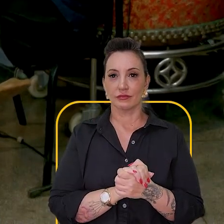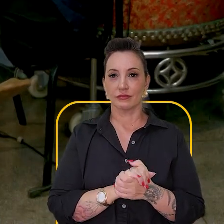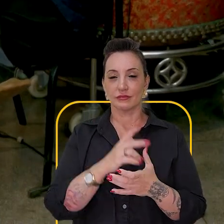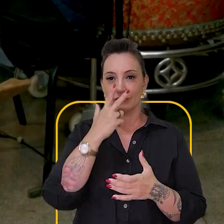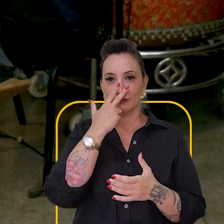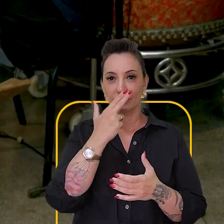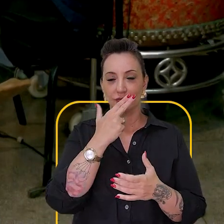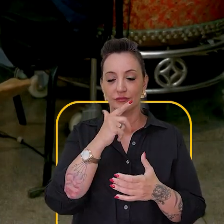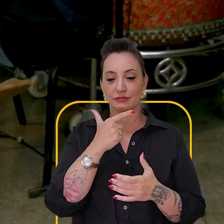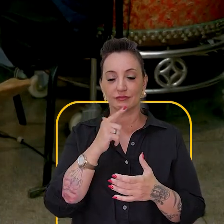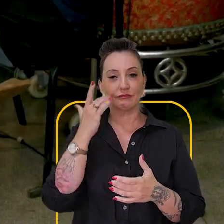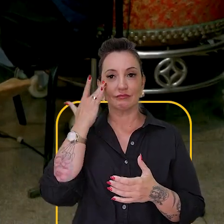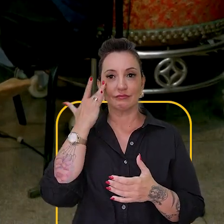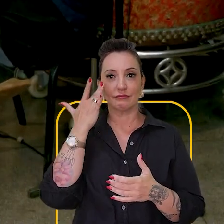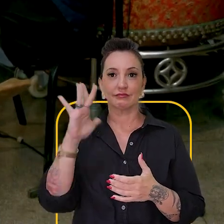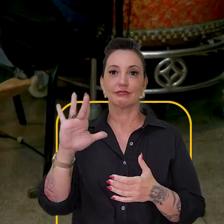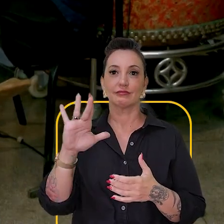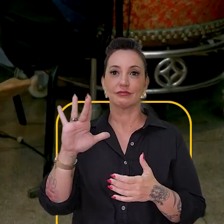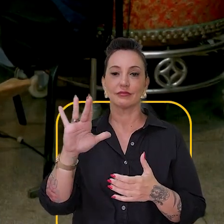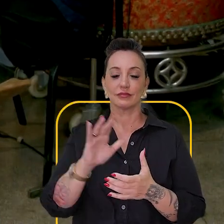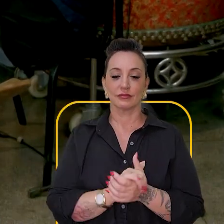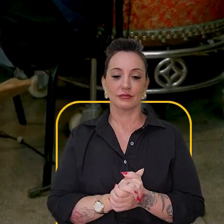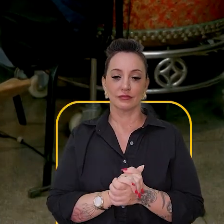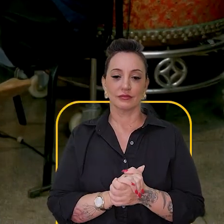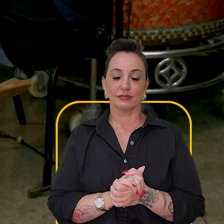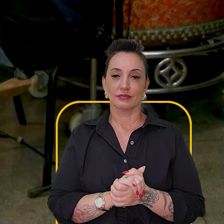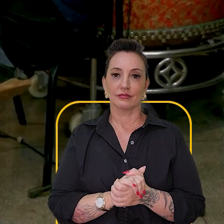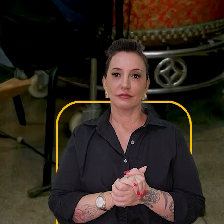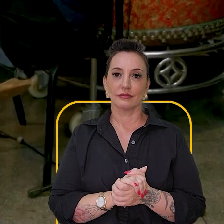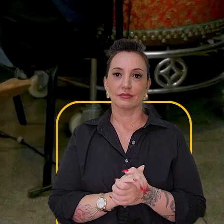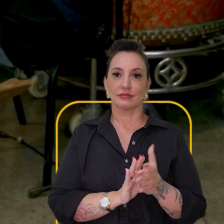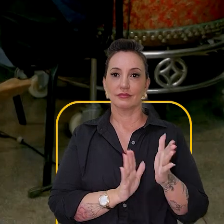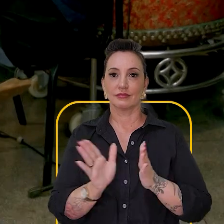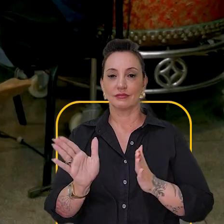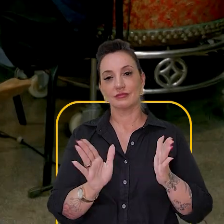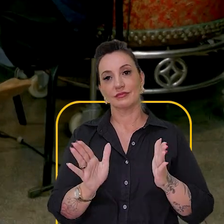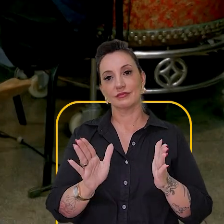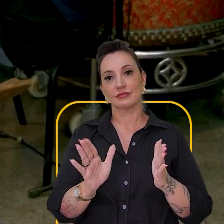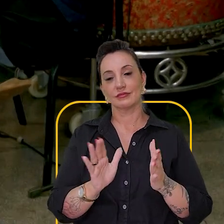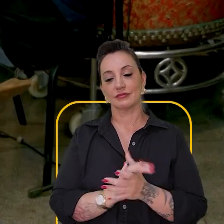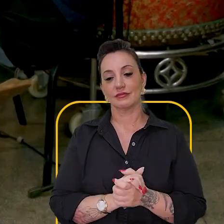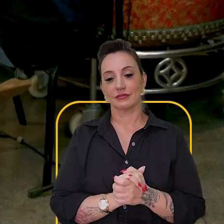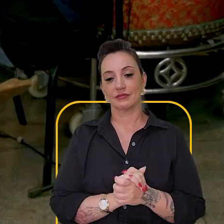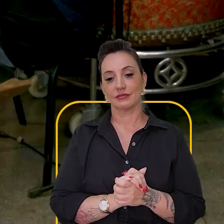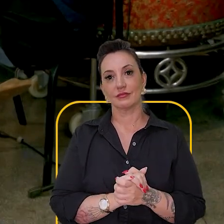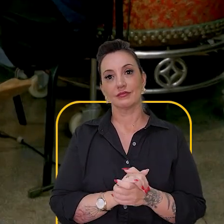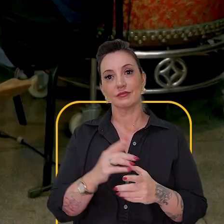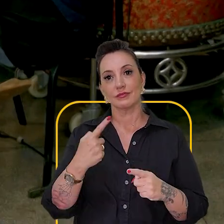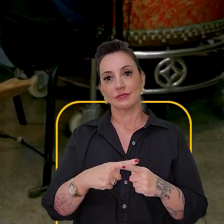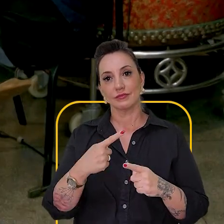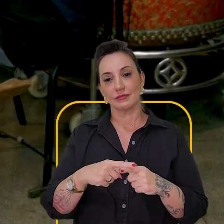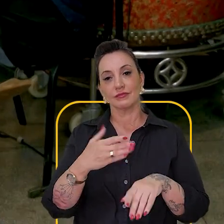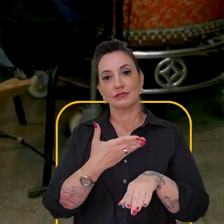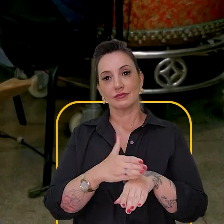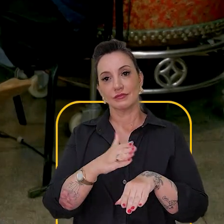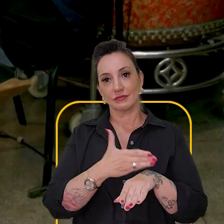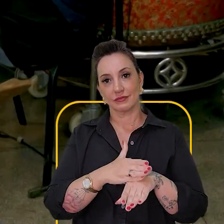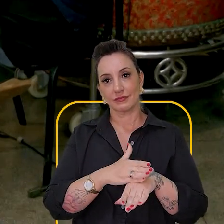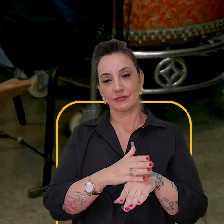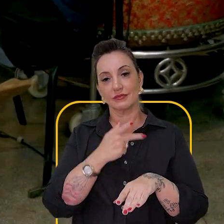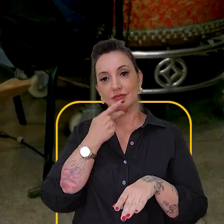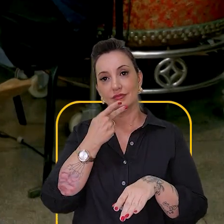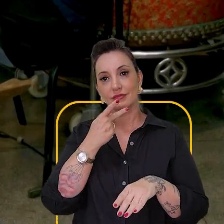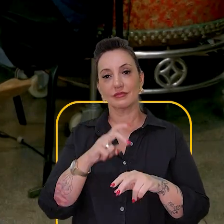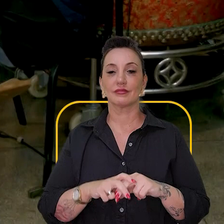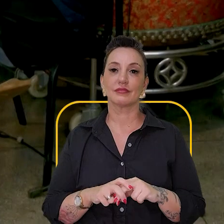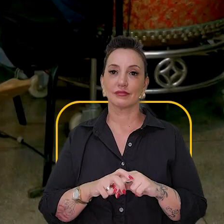eu acho que eu não não sei não teria ido para esse lado da arte marcial porque eu fui treinar com ele como eu